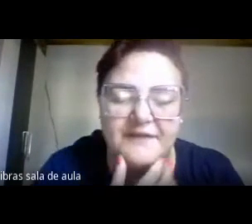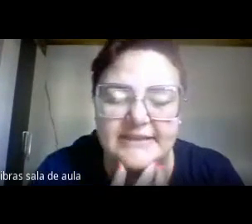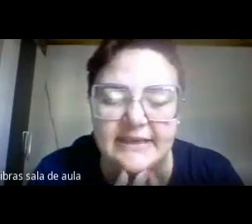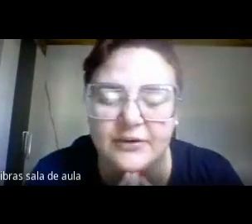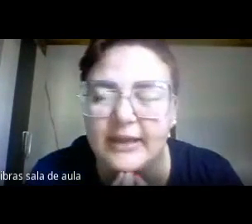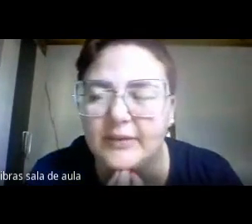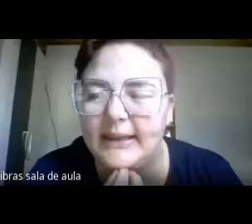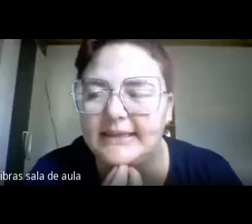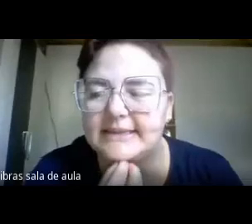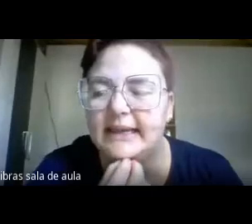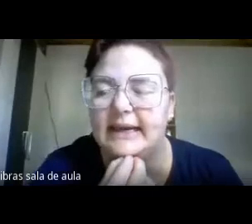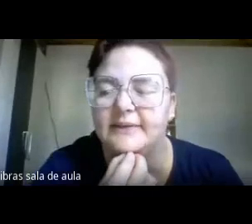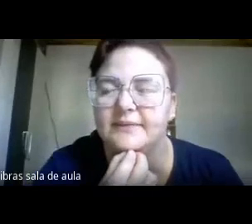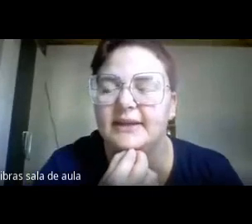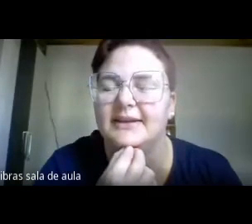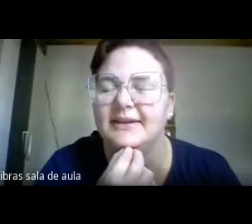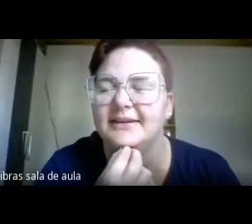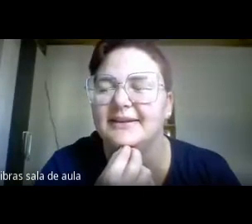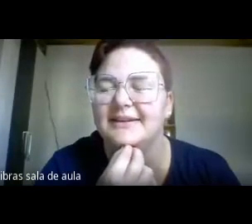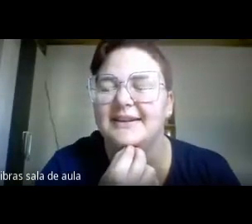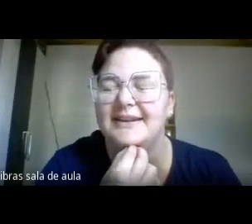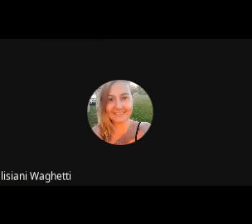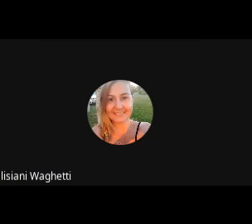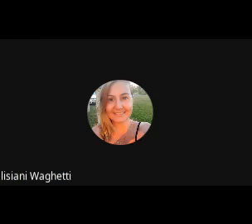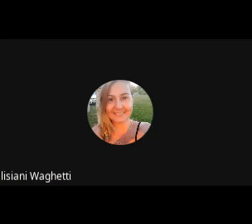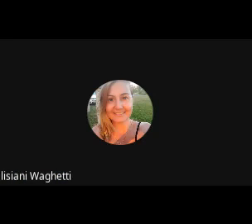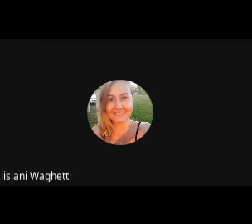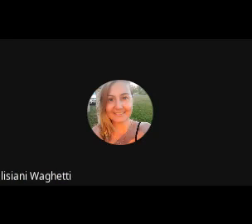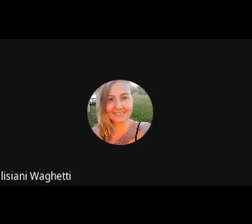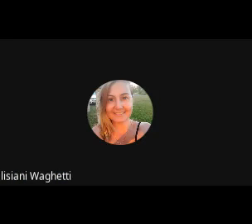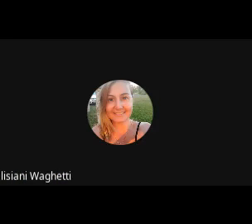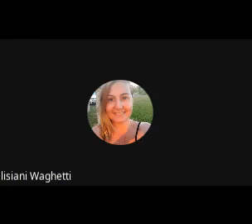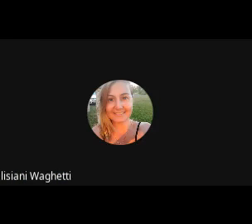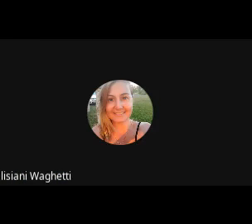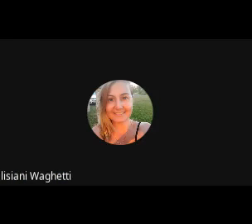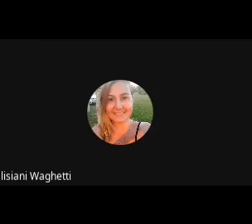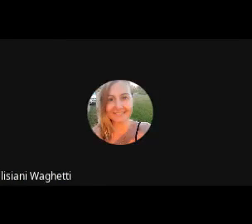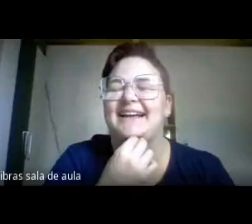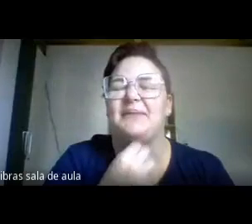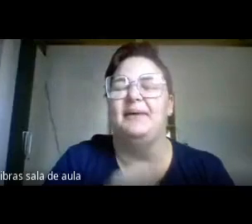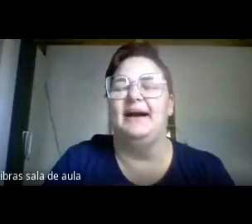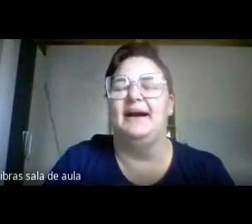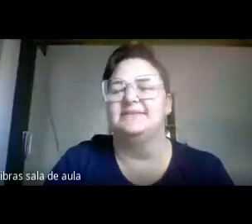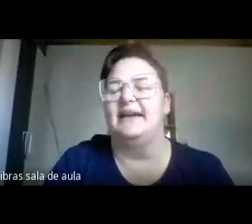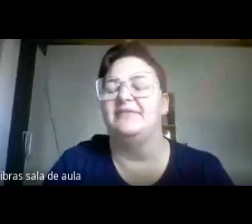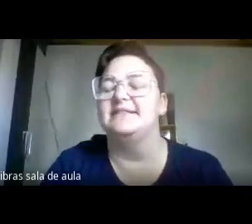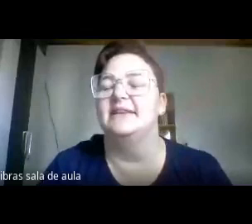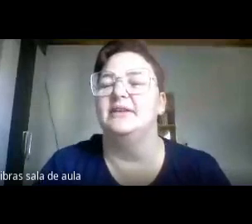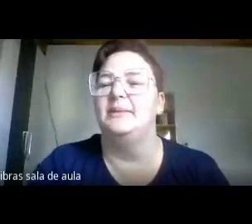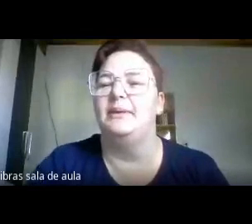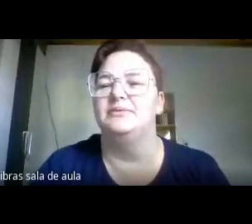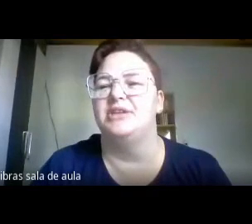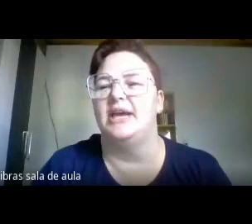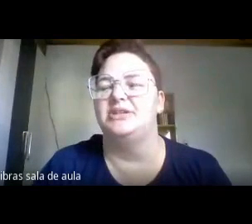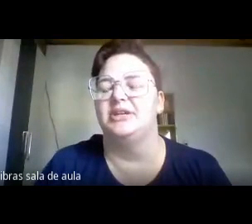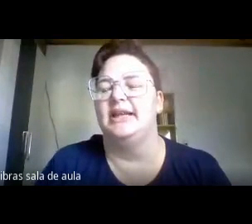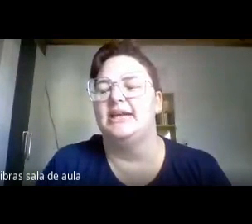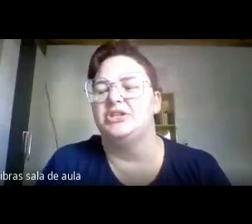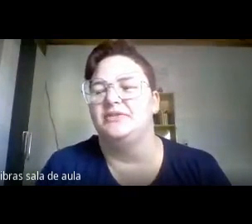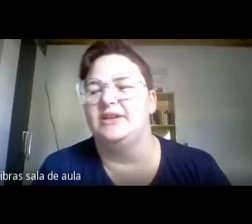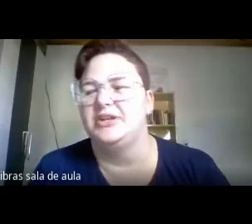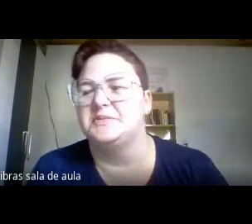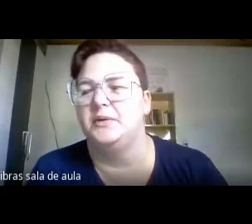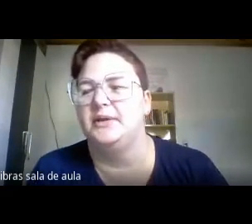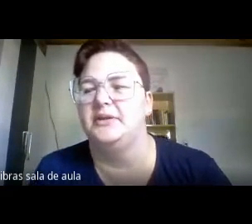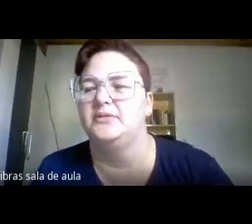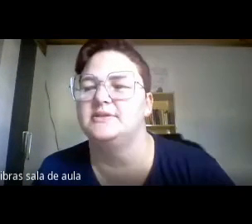Da F5 que atualiza lá. tá. Tô dando. Obrigada. Capaz, vai avisando aqui pelo chat, que daí a